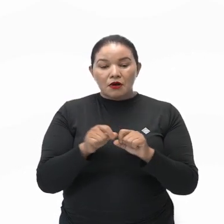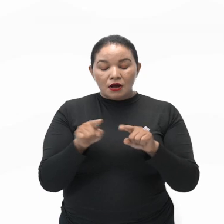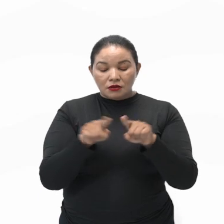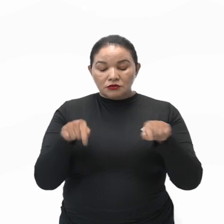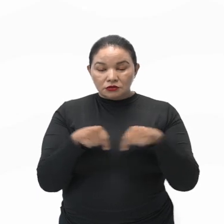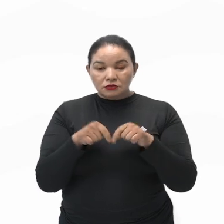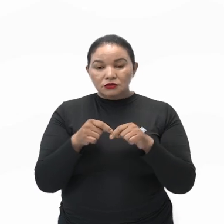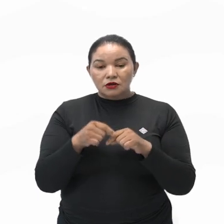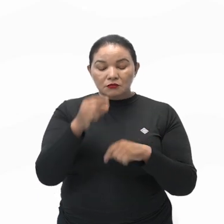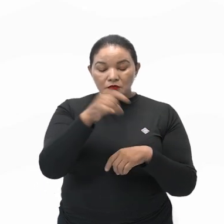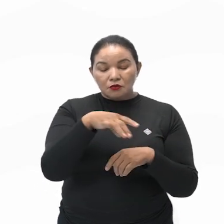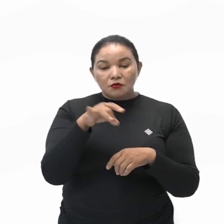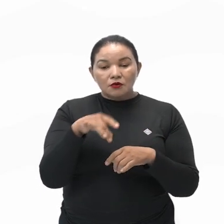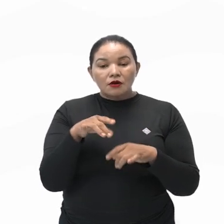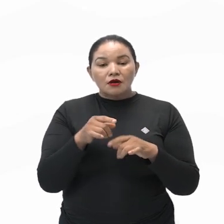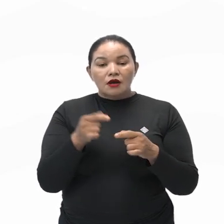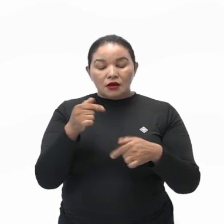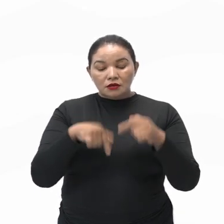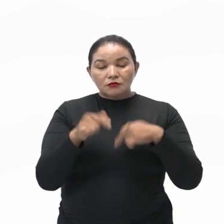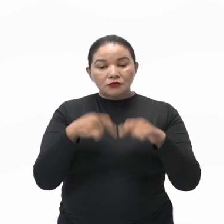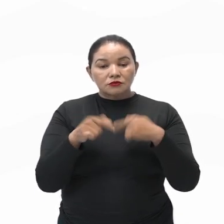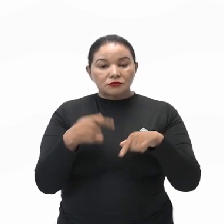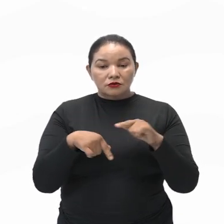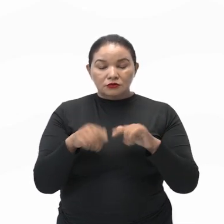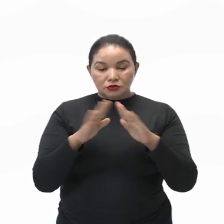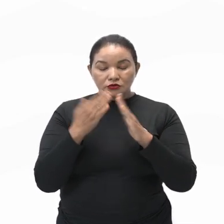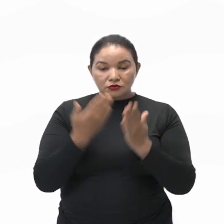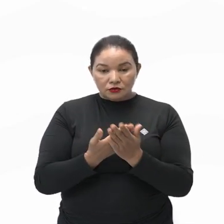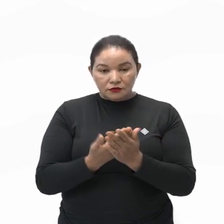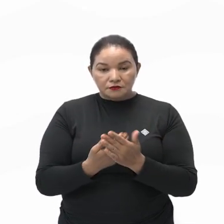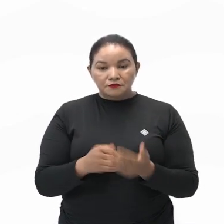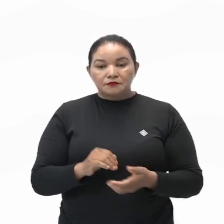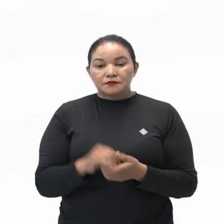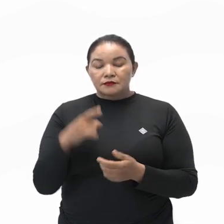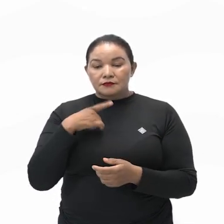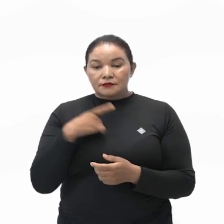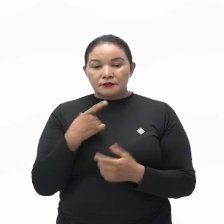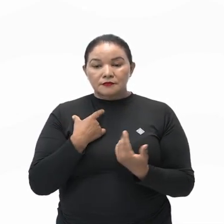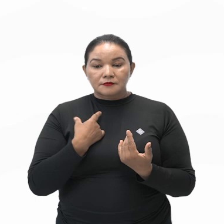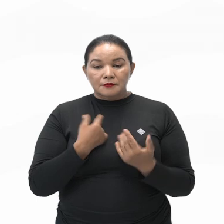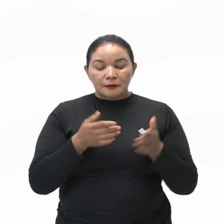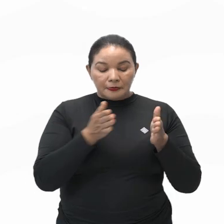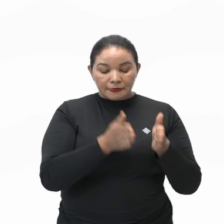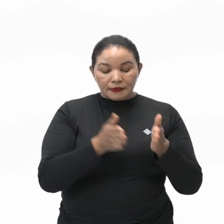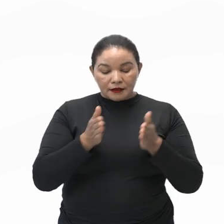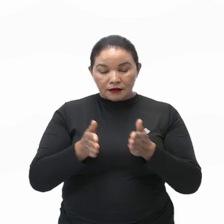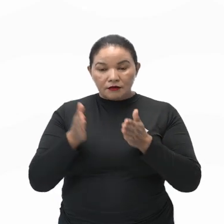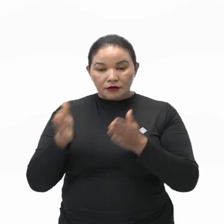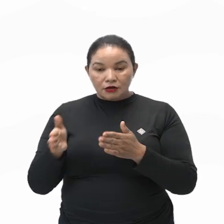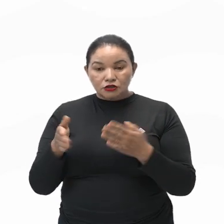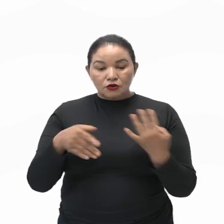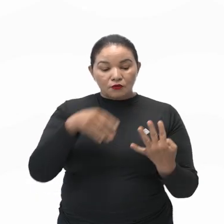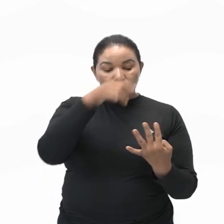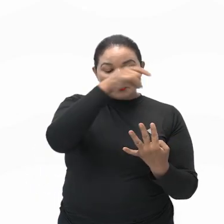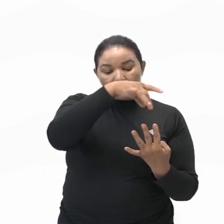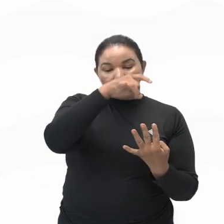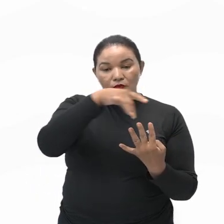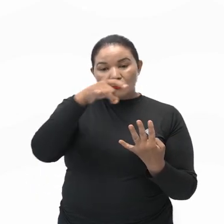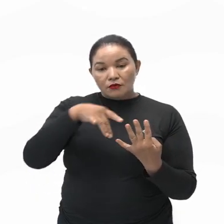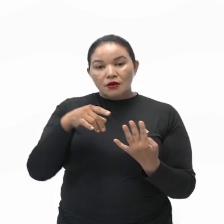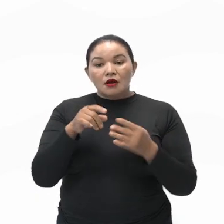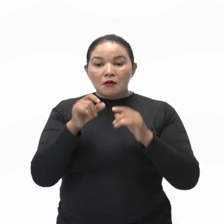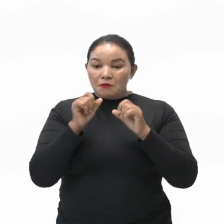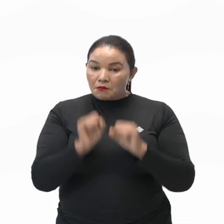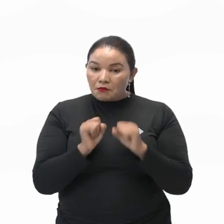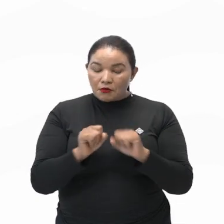laboratórios escolares. Então, na escola mesmo, note aí no exemplo, a gente tem caixinhas separadas que você também pode ver aí na sua